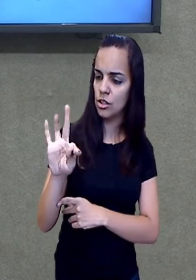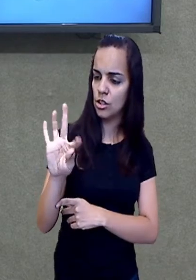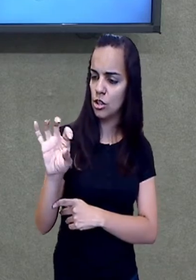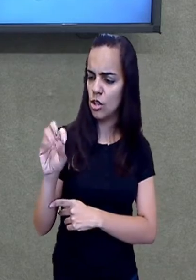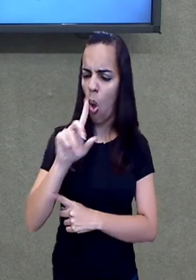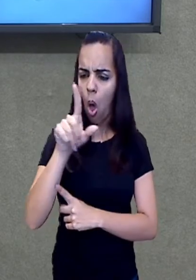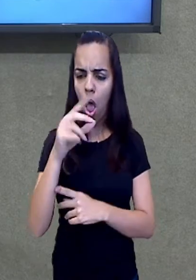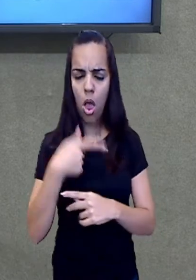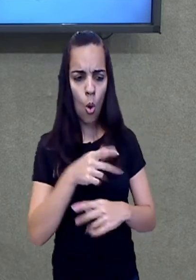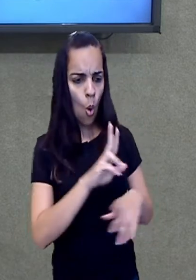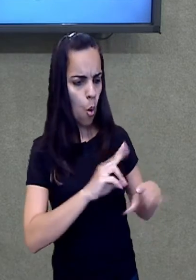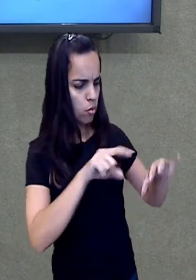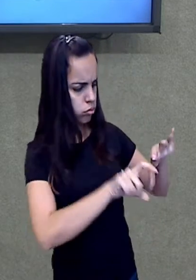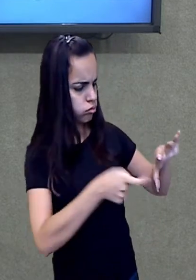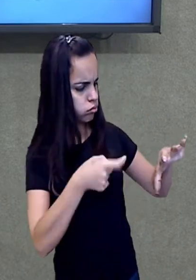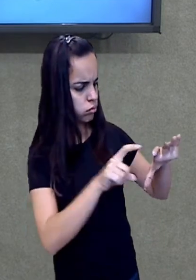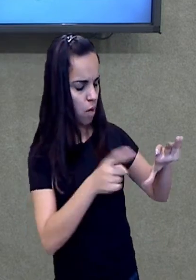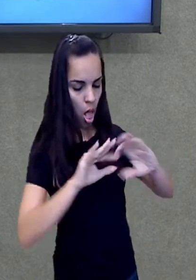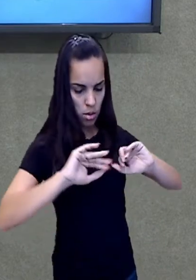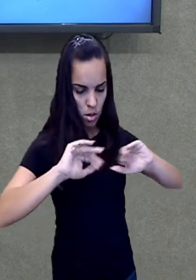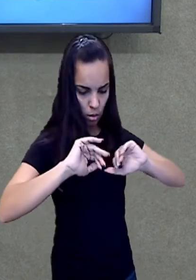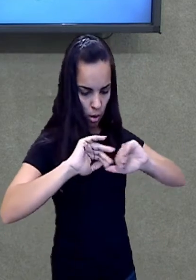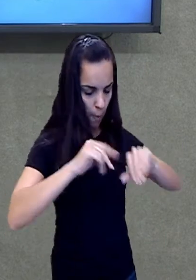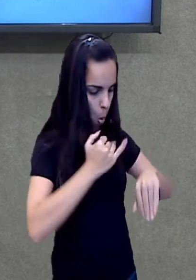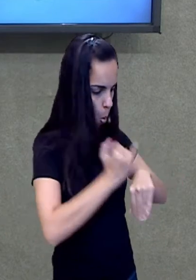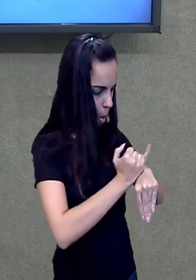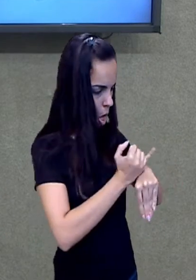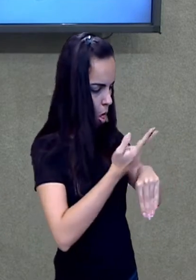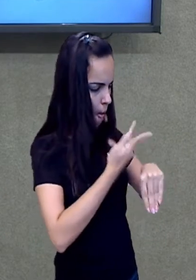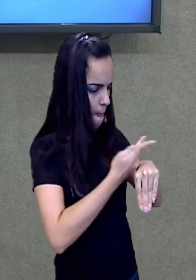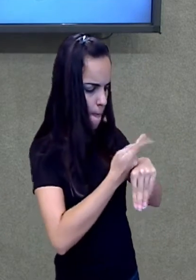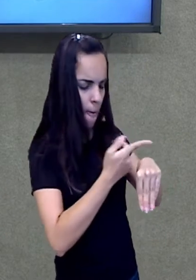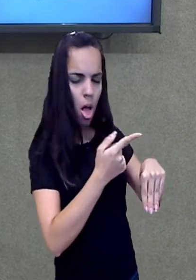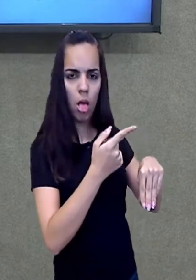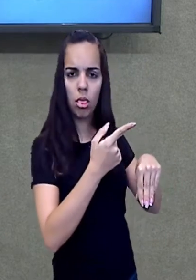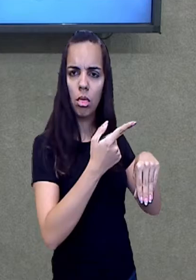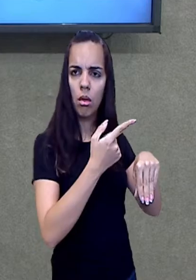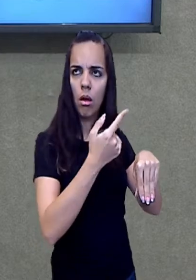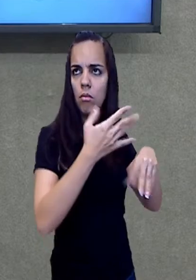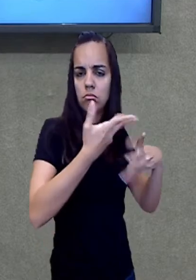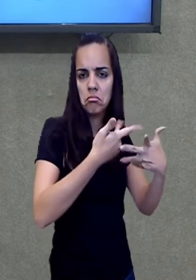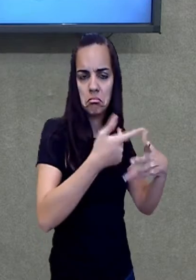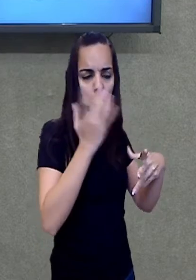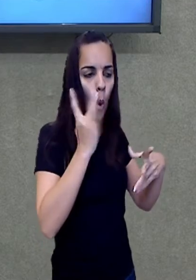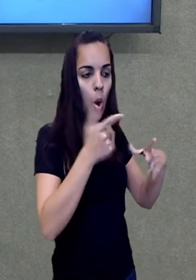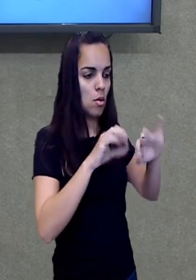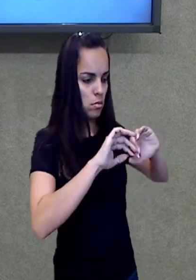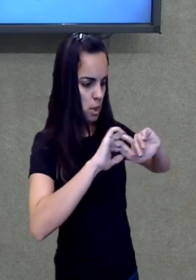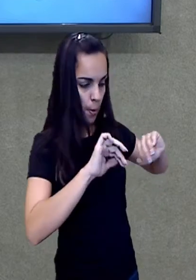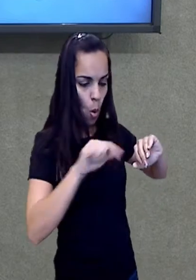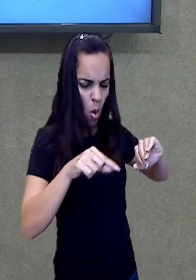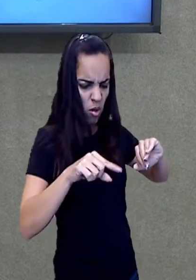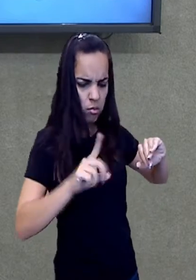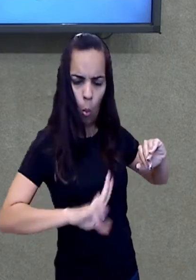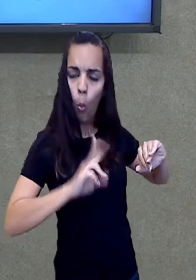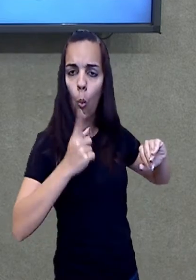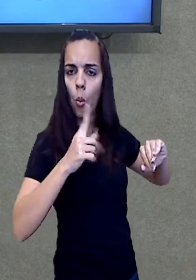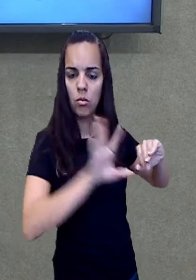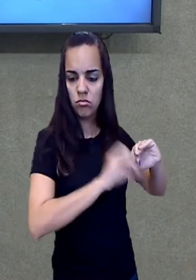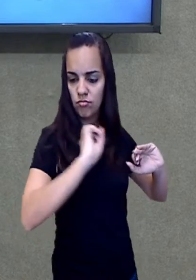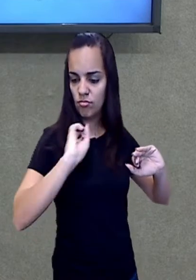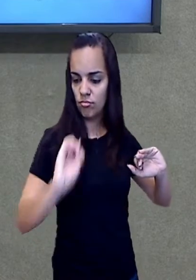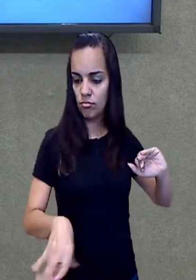usado. Como que eles vão jogar? Eles vão jogar direto no rio, eles vão contaminar esse rio e outras pessoas vão usar essa água